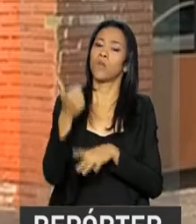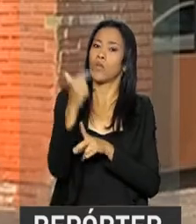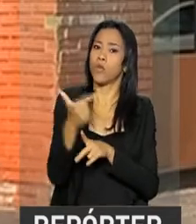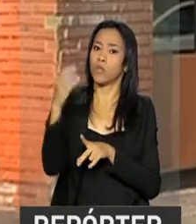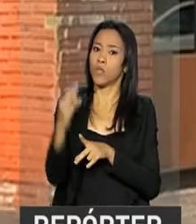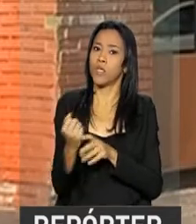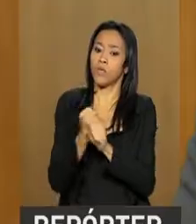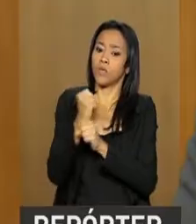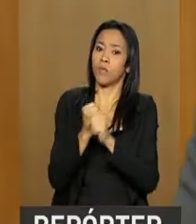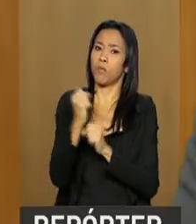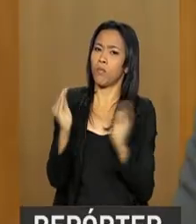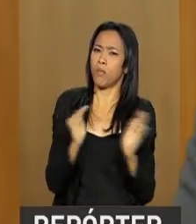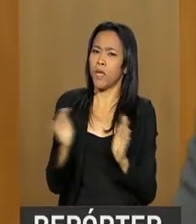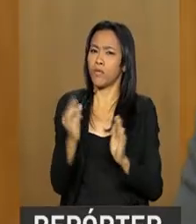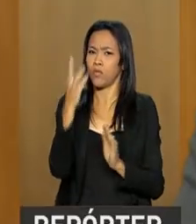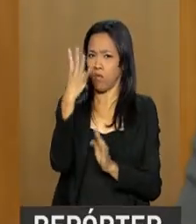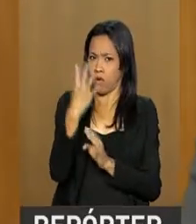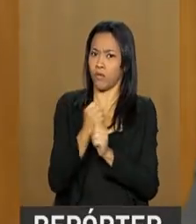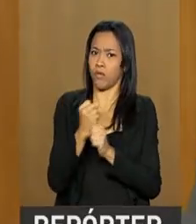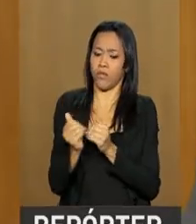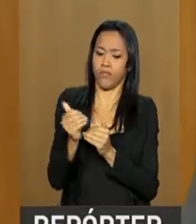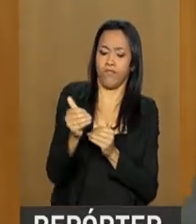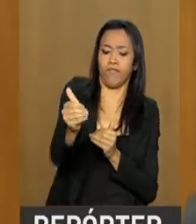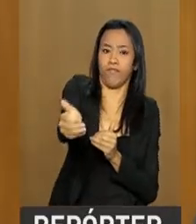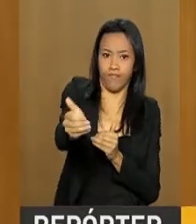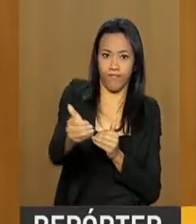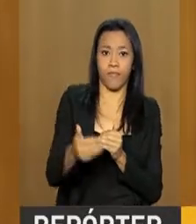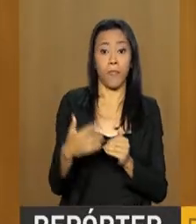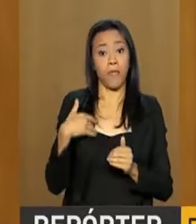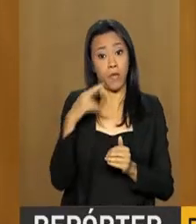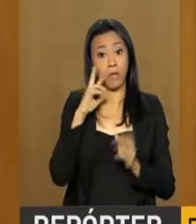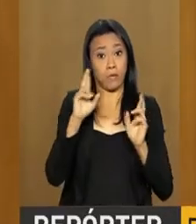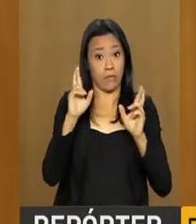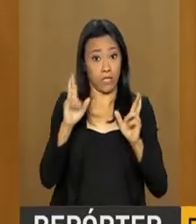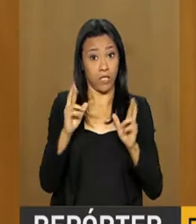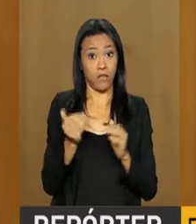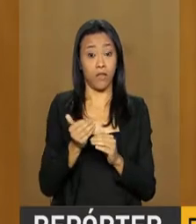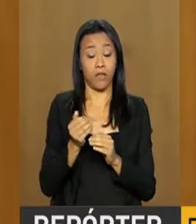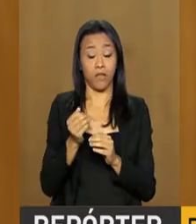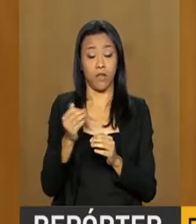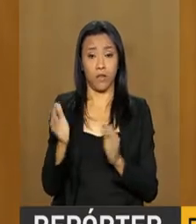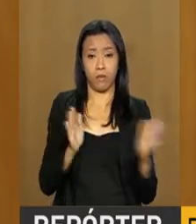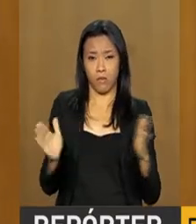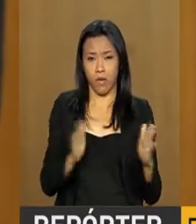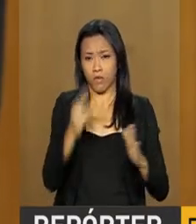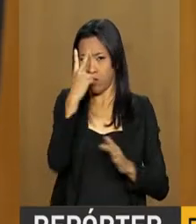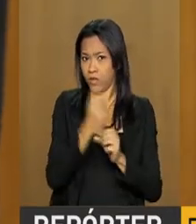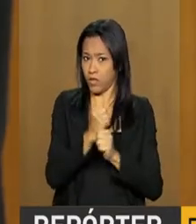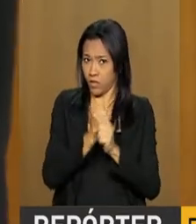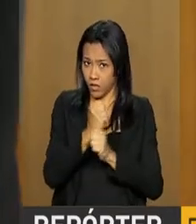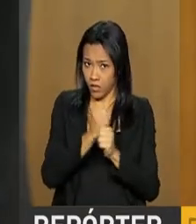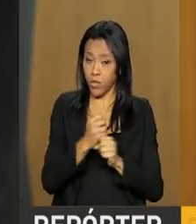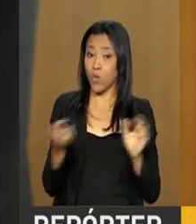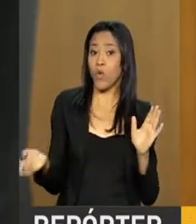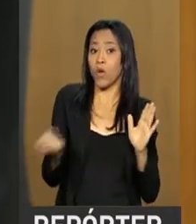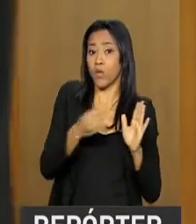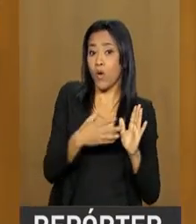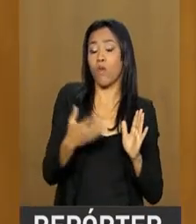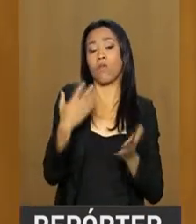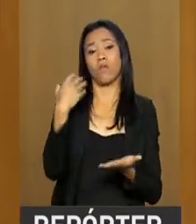próximos 4 anos. Eu tinha expectativa que nos próximos 2 anos, com a nova modalidade de